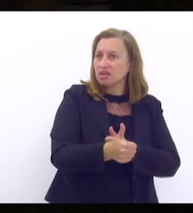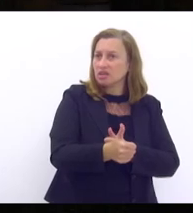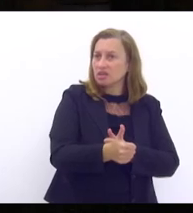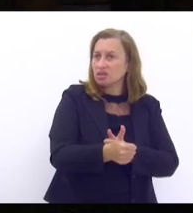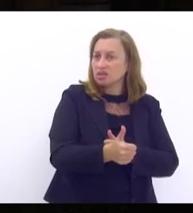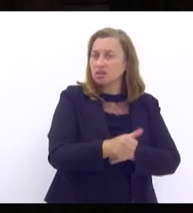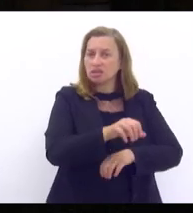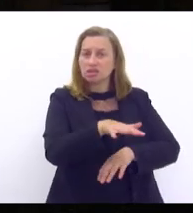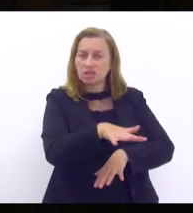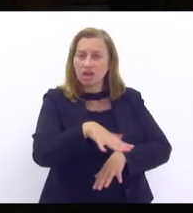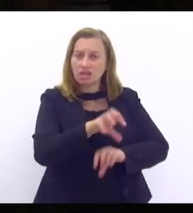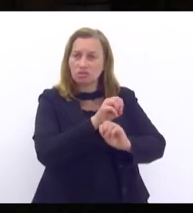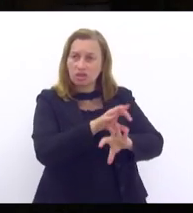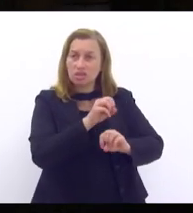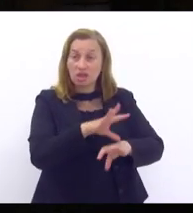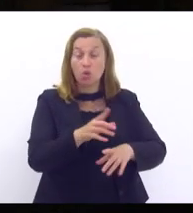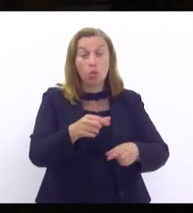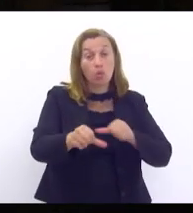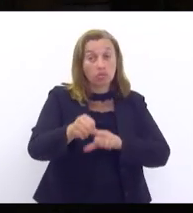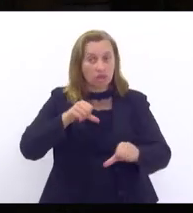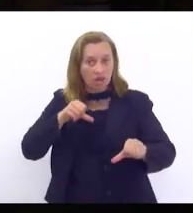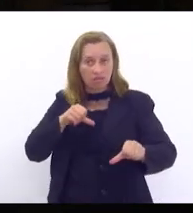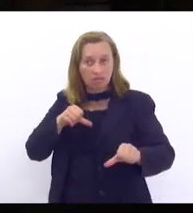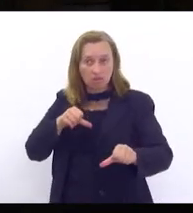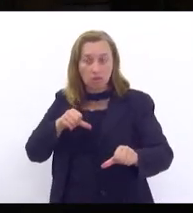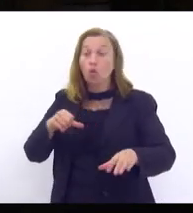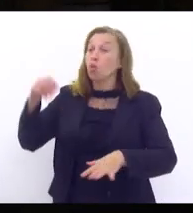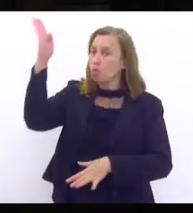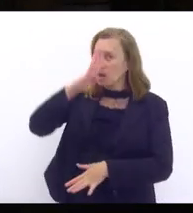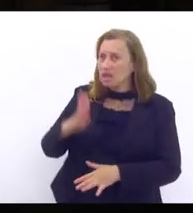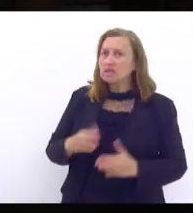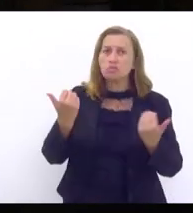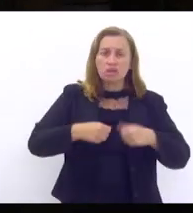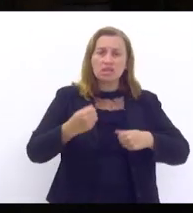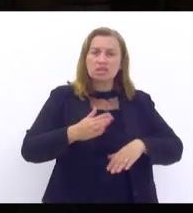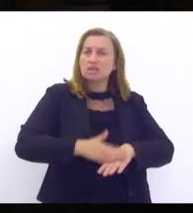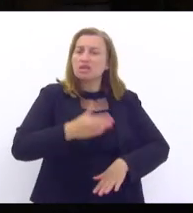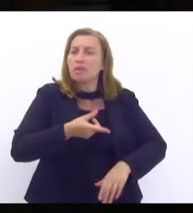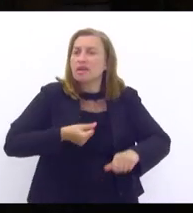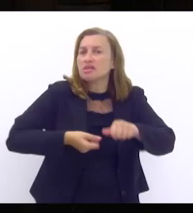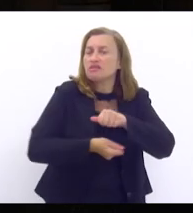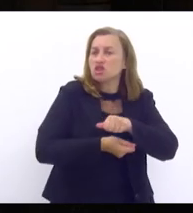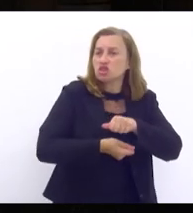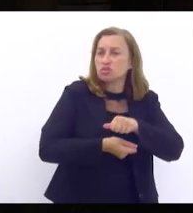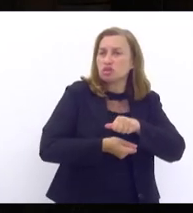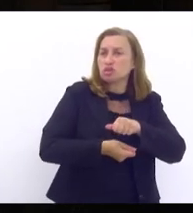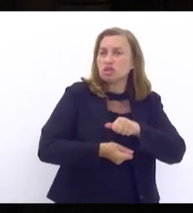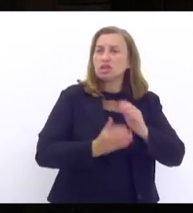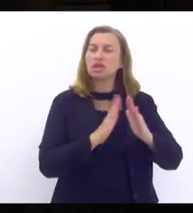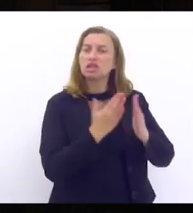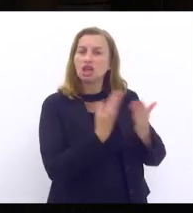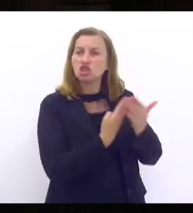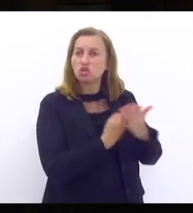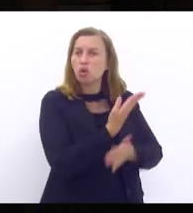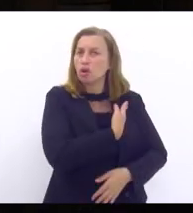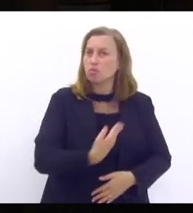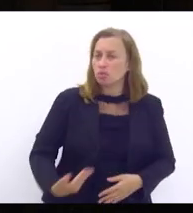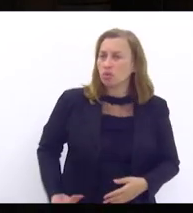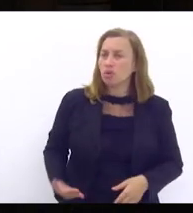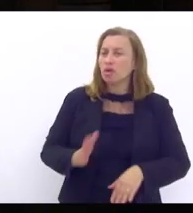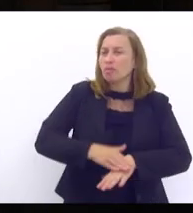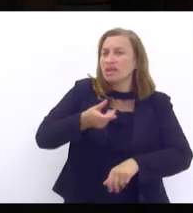condições educacionais. Pelo contrário, o Brasil precisa de mais investimento na escola pública, precisa de